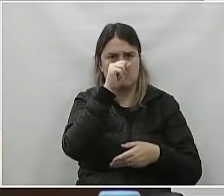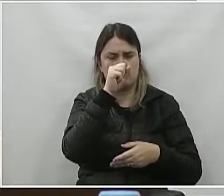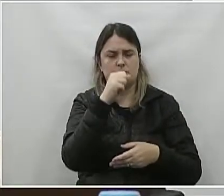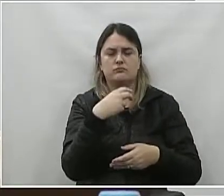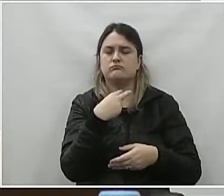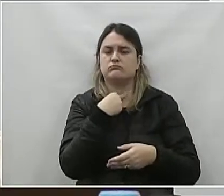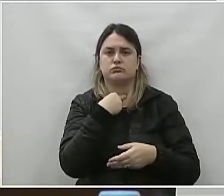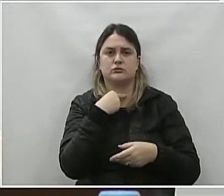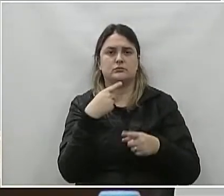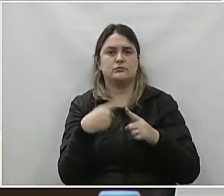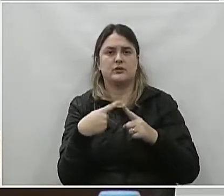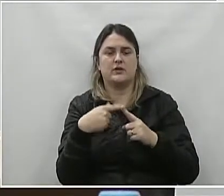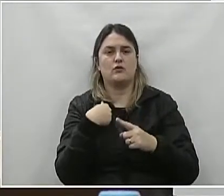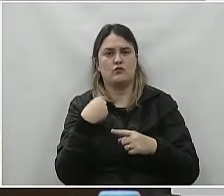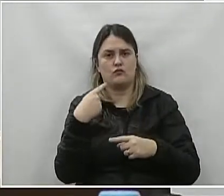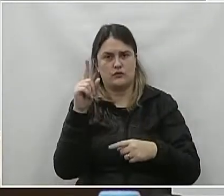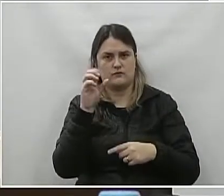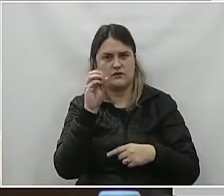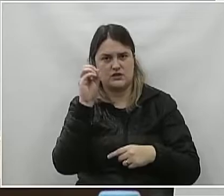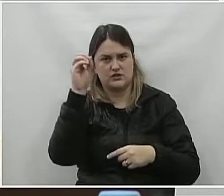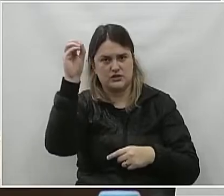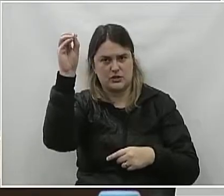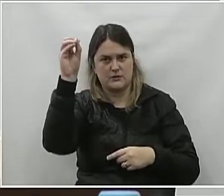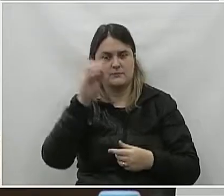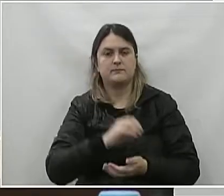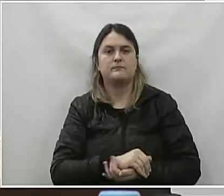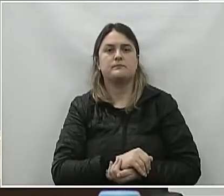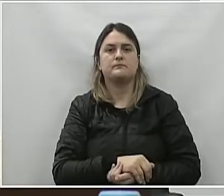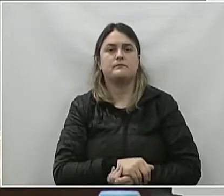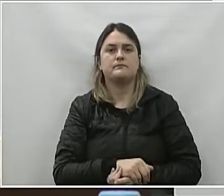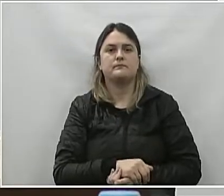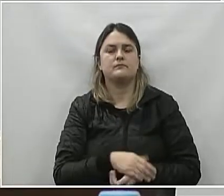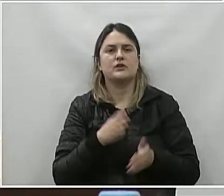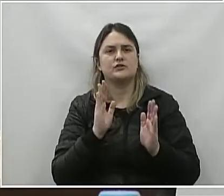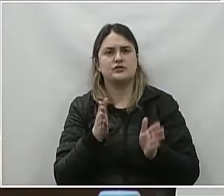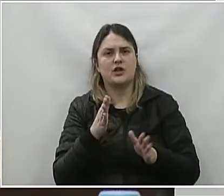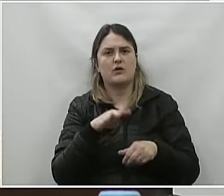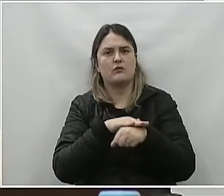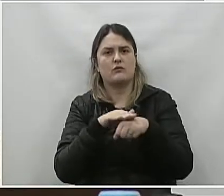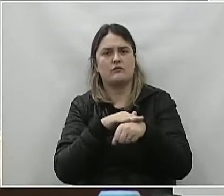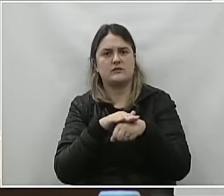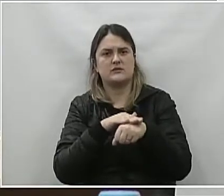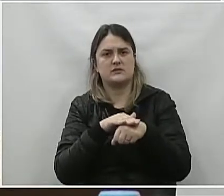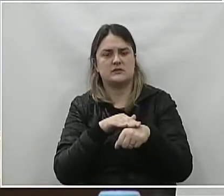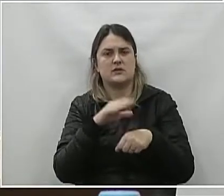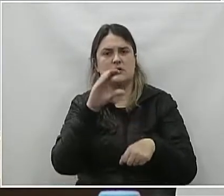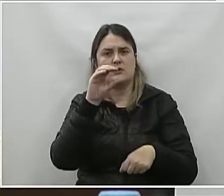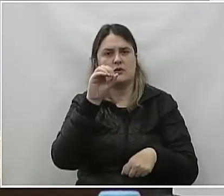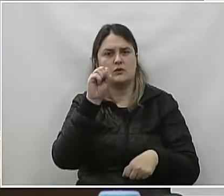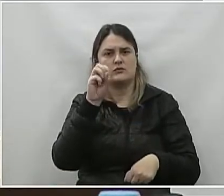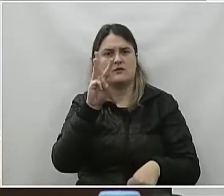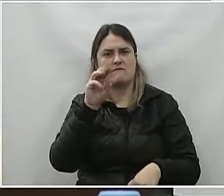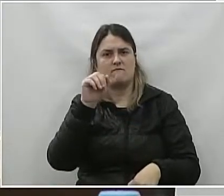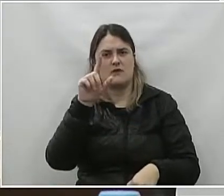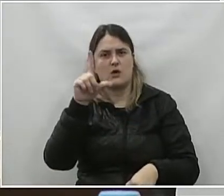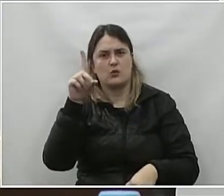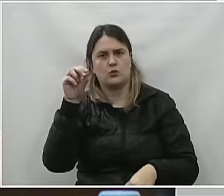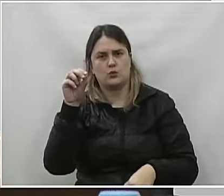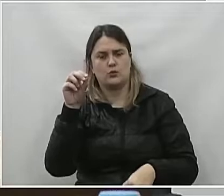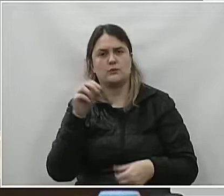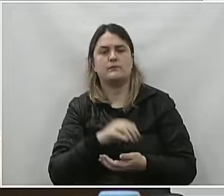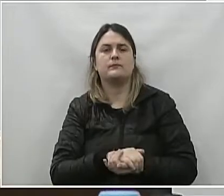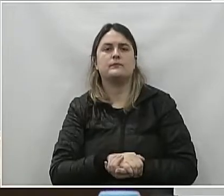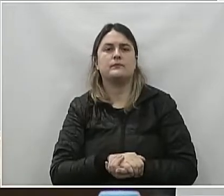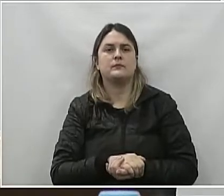estar presente porque estava em viagem. Até comentei com o senhor Oswaldo Tzig, e ele sabe da realidade da viagem,